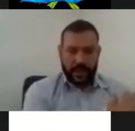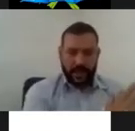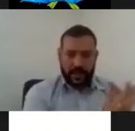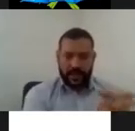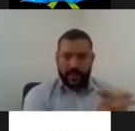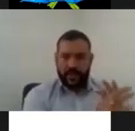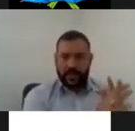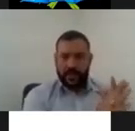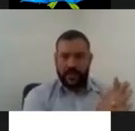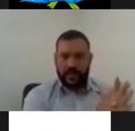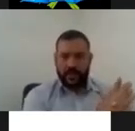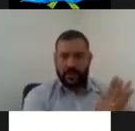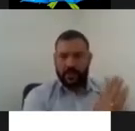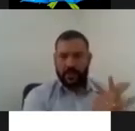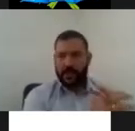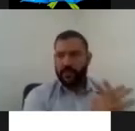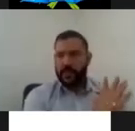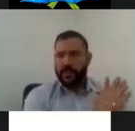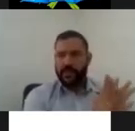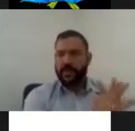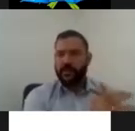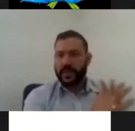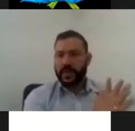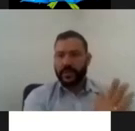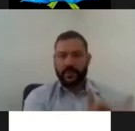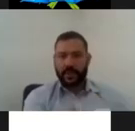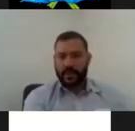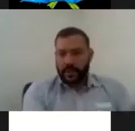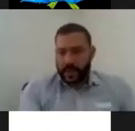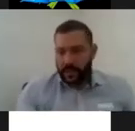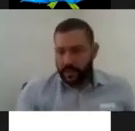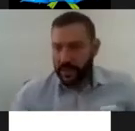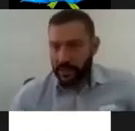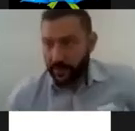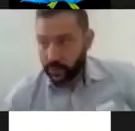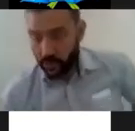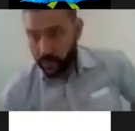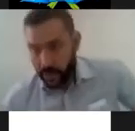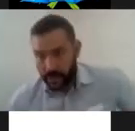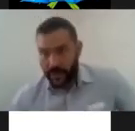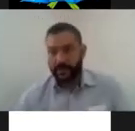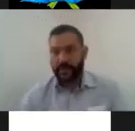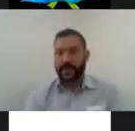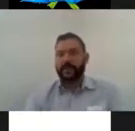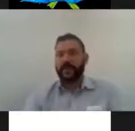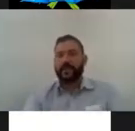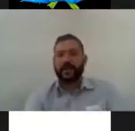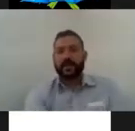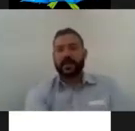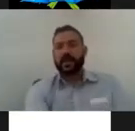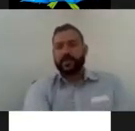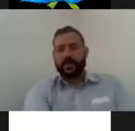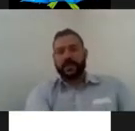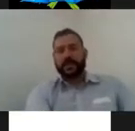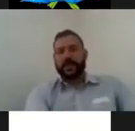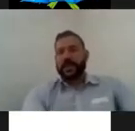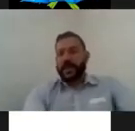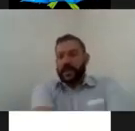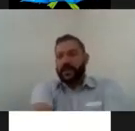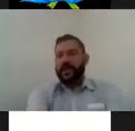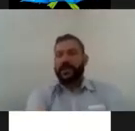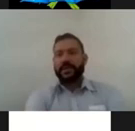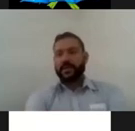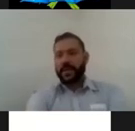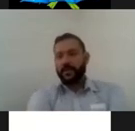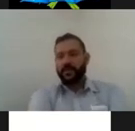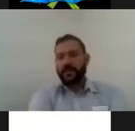Entre 5 e 15 anos, o indivíduo que não leva 2 quedas por semana, ele não é saudável. Todo menino nessa faixa etária vai levar 3 quedas por semana.